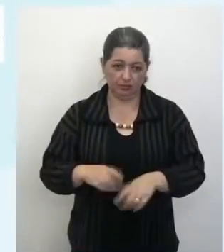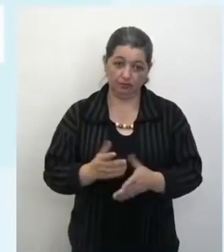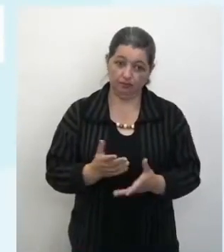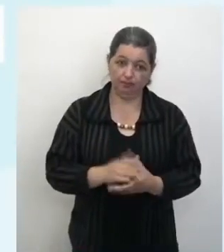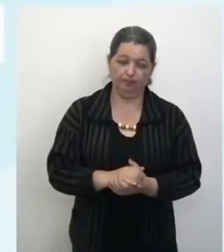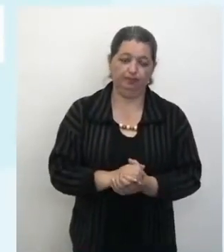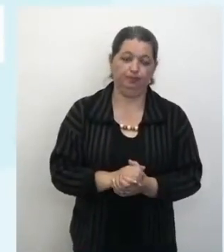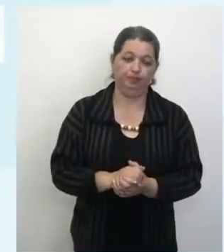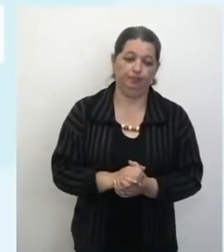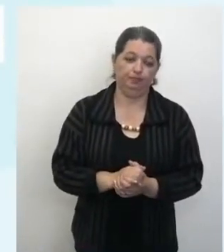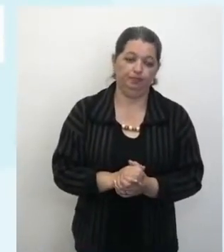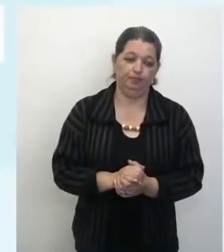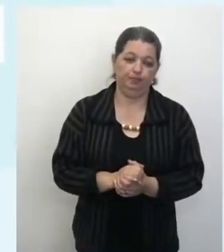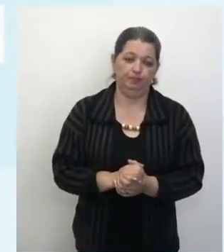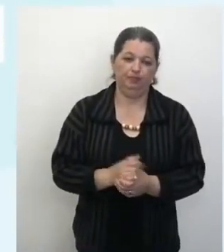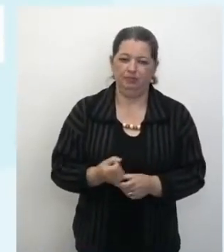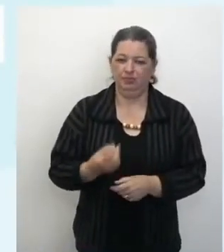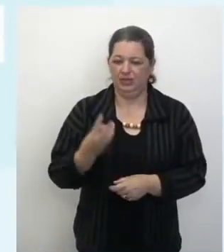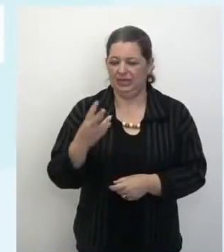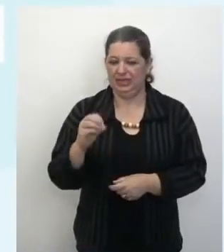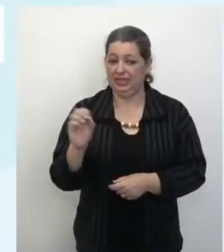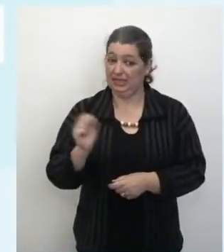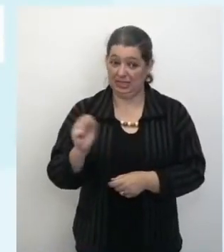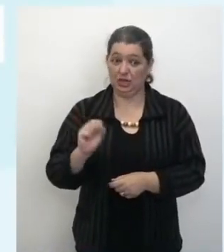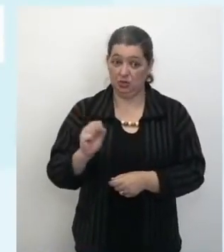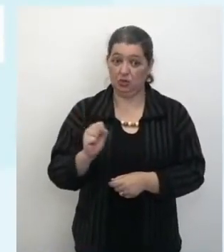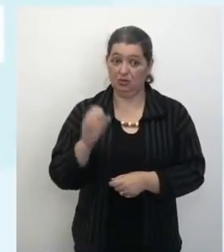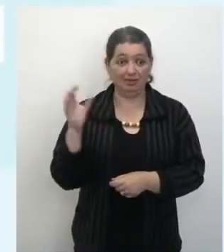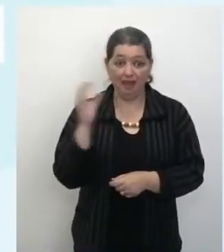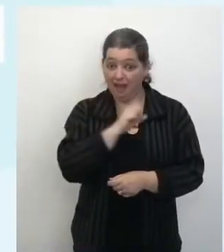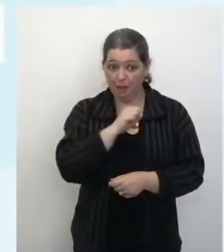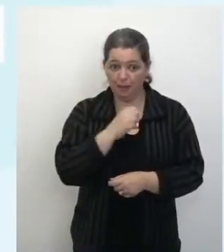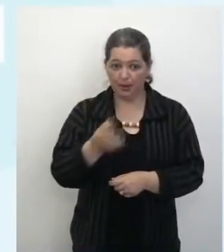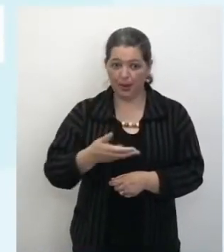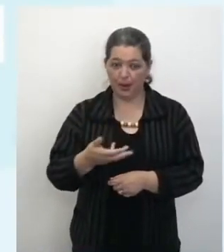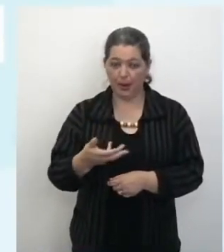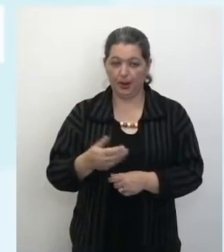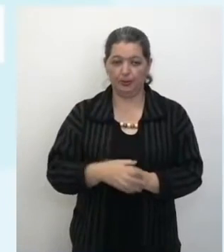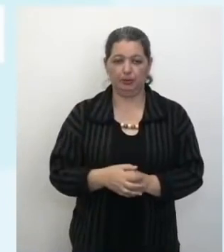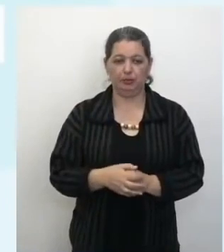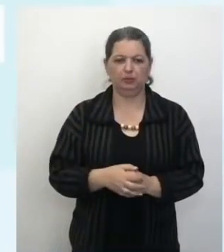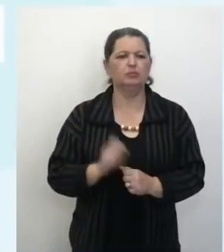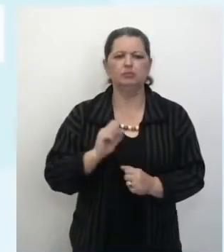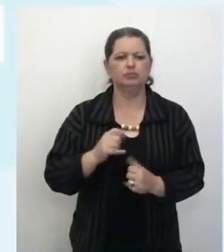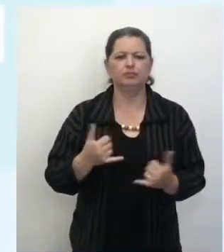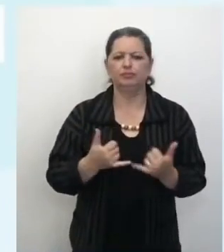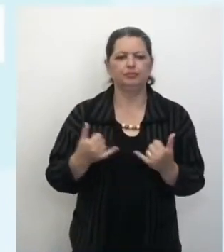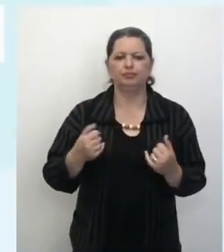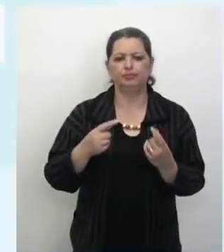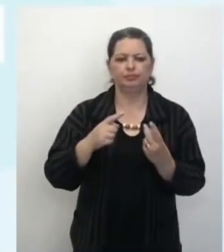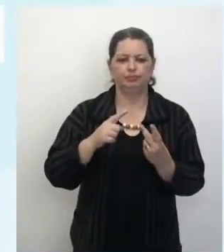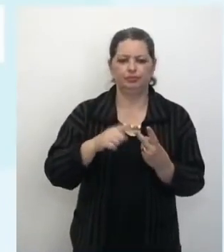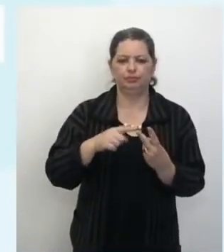só se a gente der um rapidinho, 30 segundos, vai, pessoal. 30 raiz segundos, quadrada de 20. Onde está a raiz quadrada de 20?